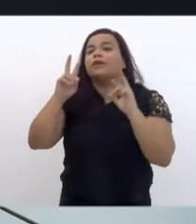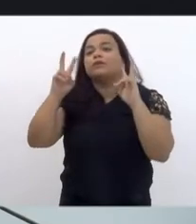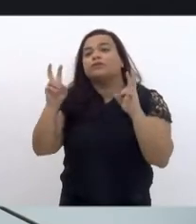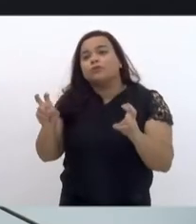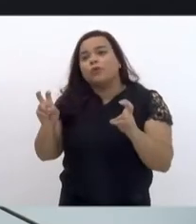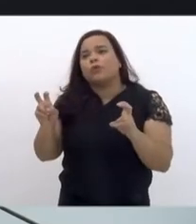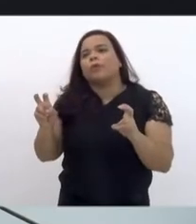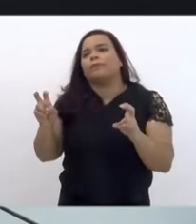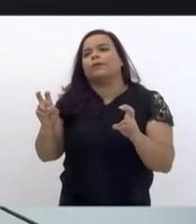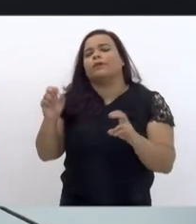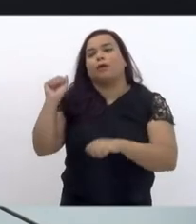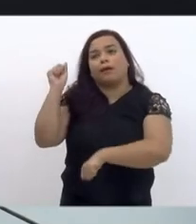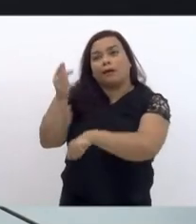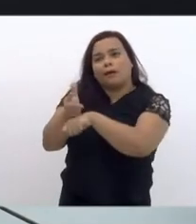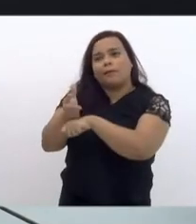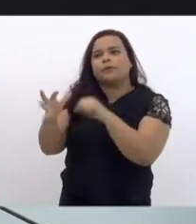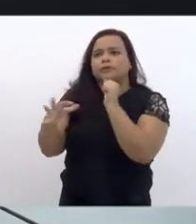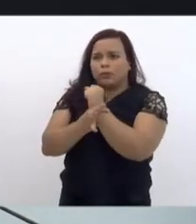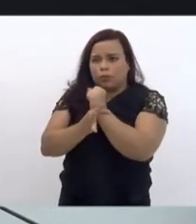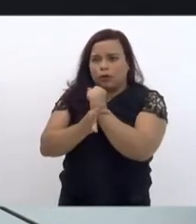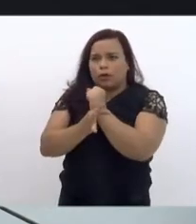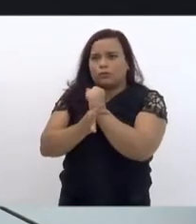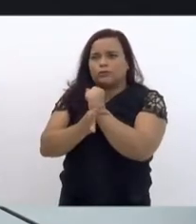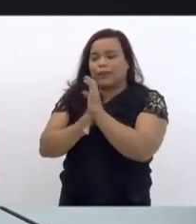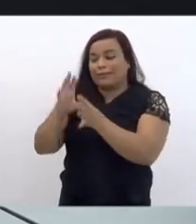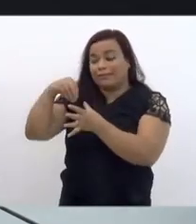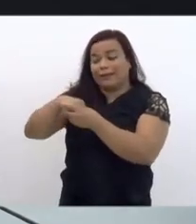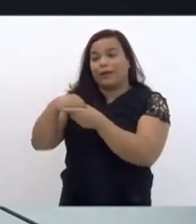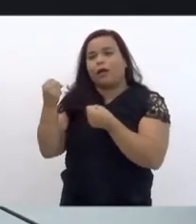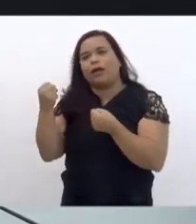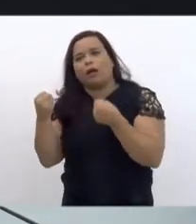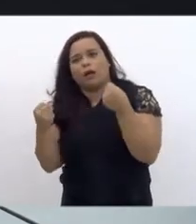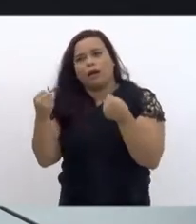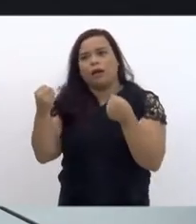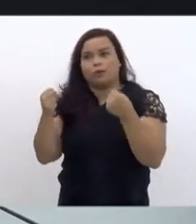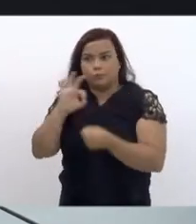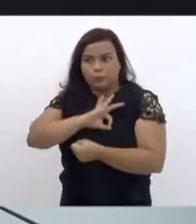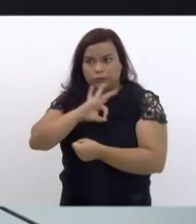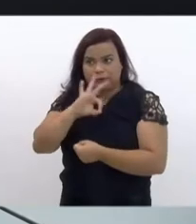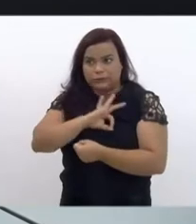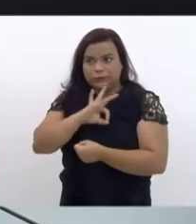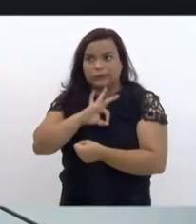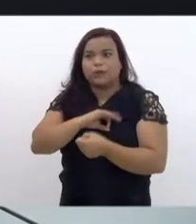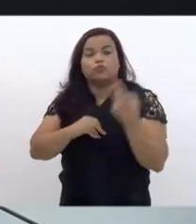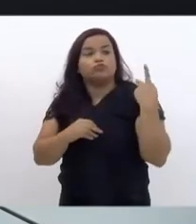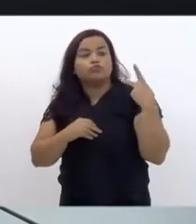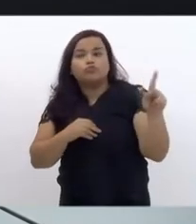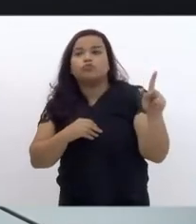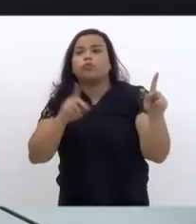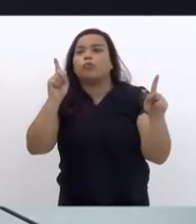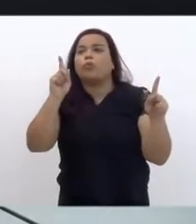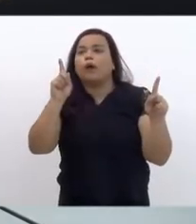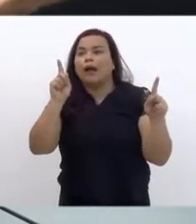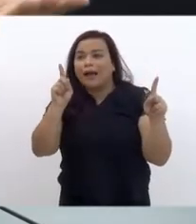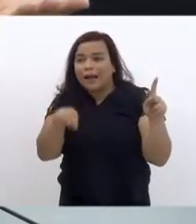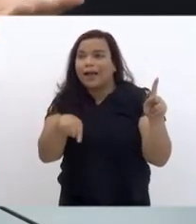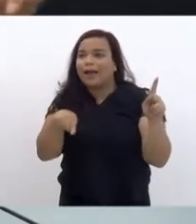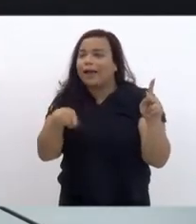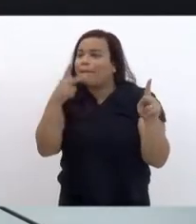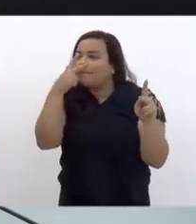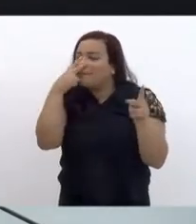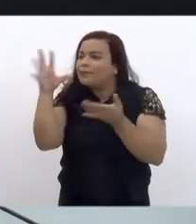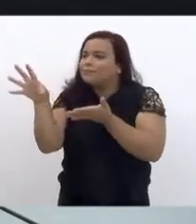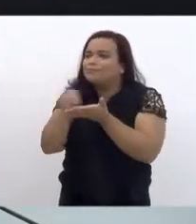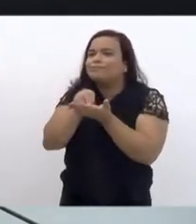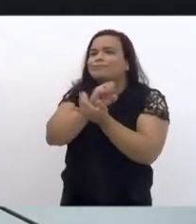de segurança em viatura. Isso. A sua é uma derivação da primeira,